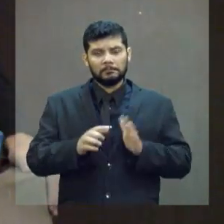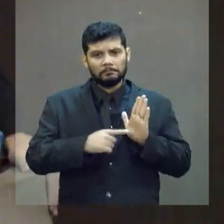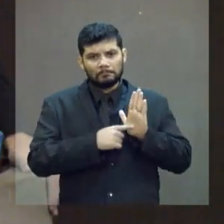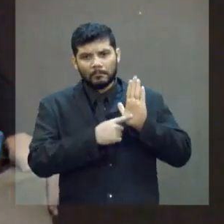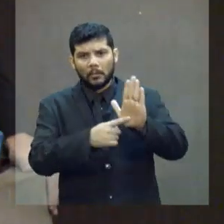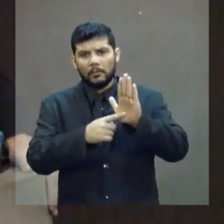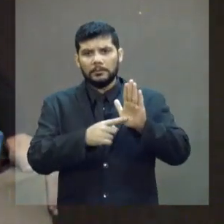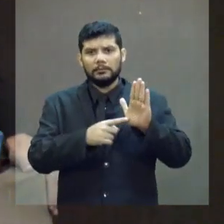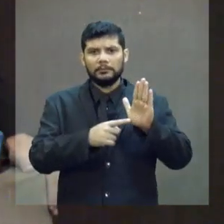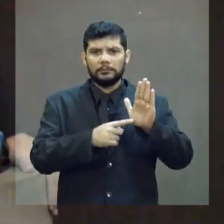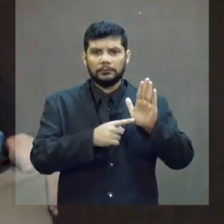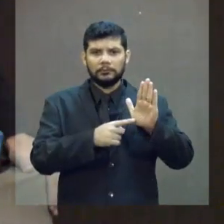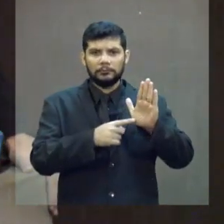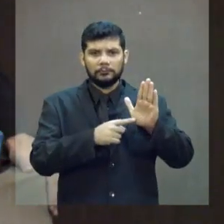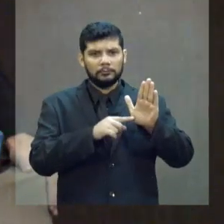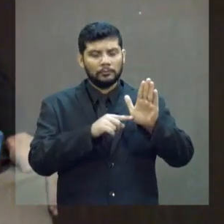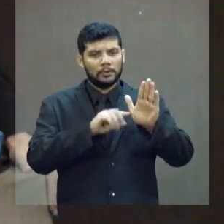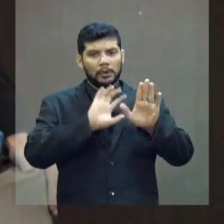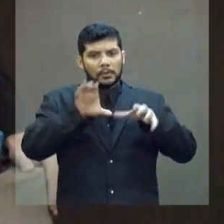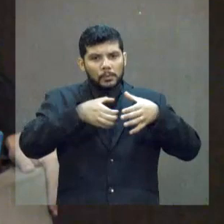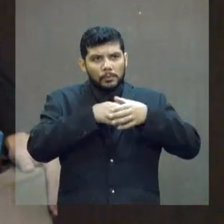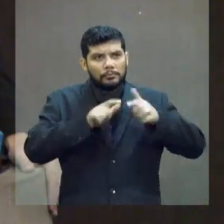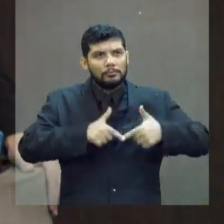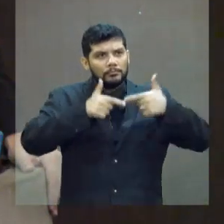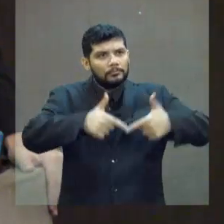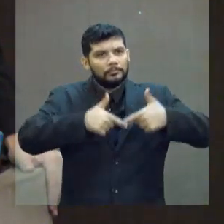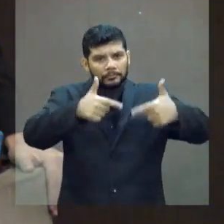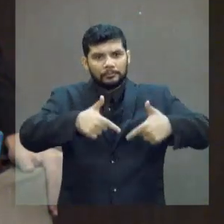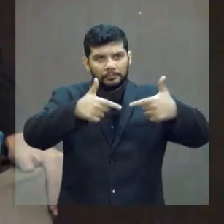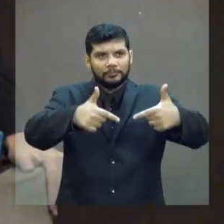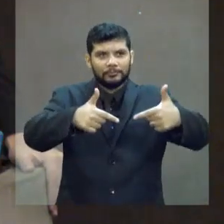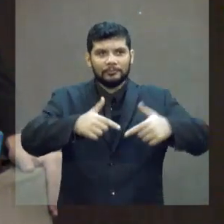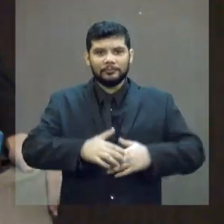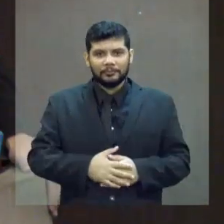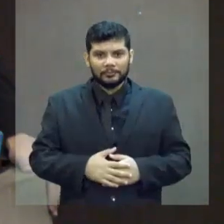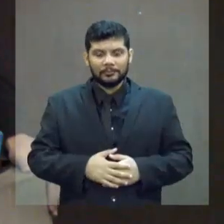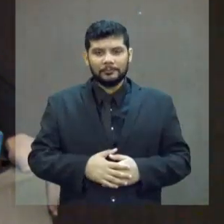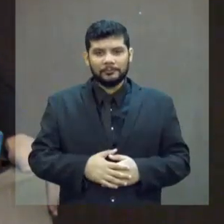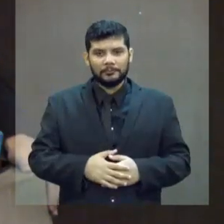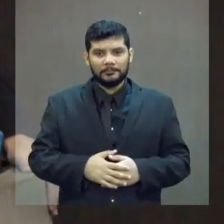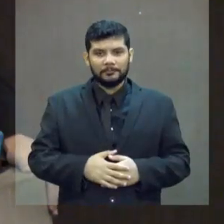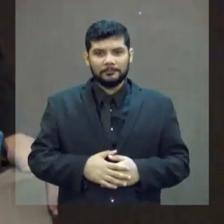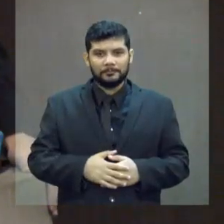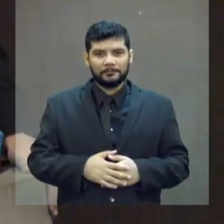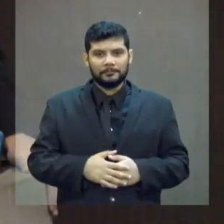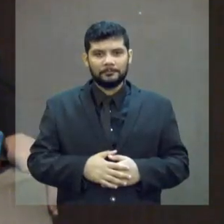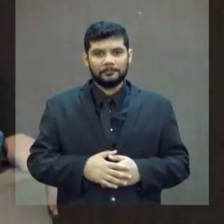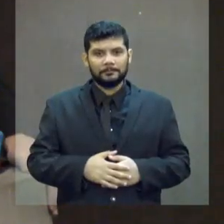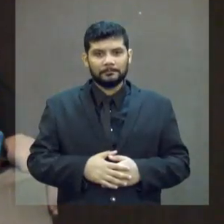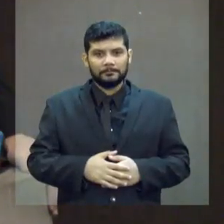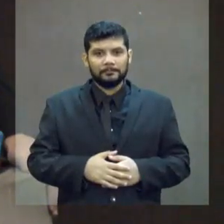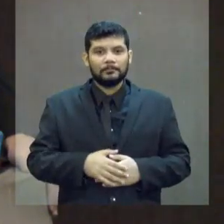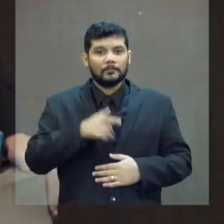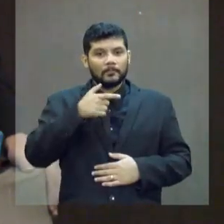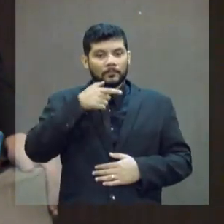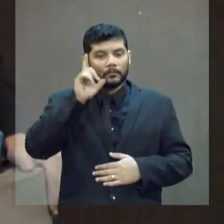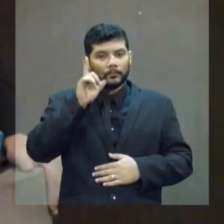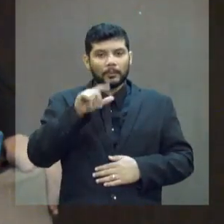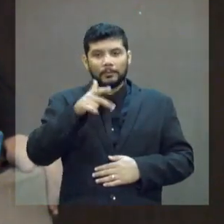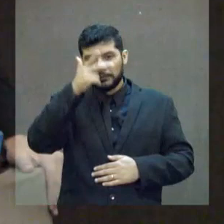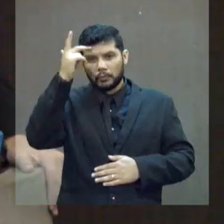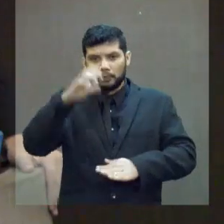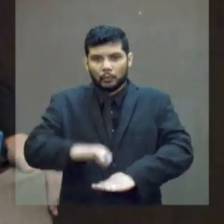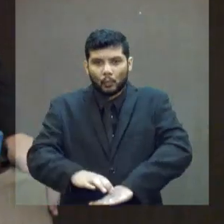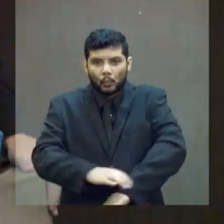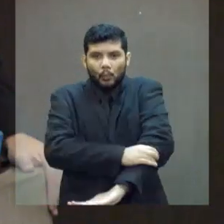visibilidade a esse protagonismo, a essa luta. Ontem estavam, por exemplo, também os ostomizados, as